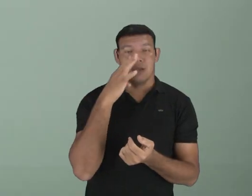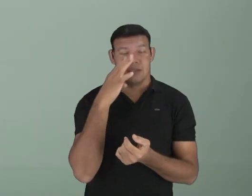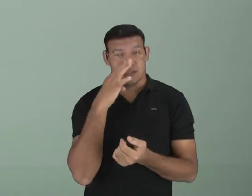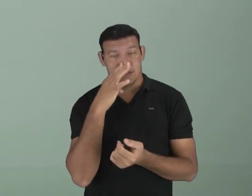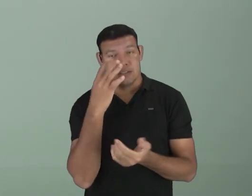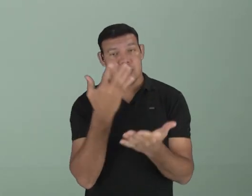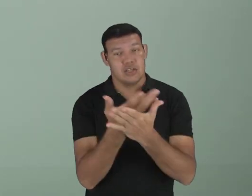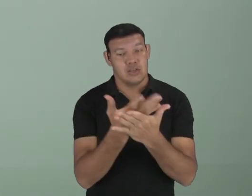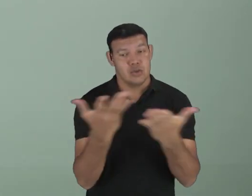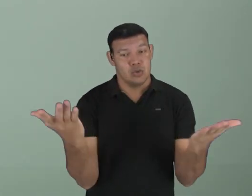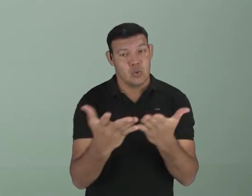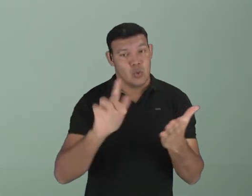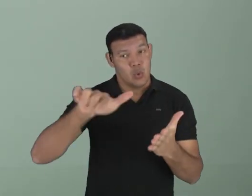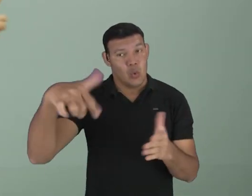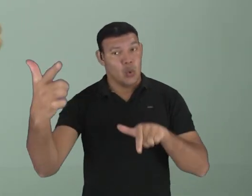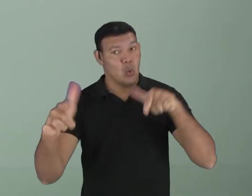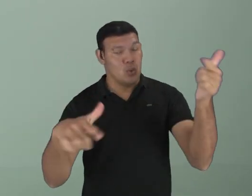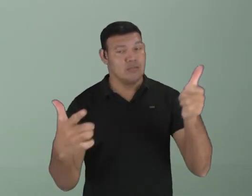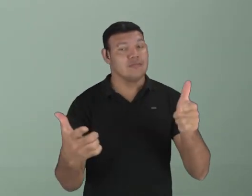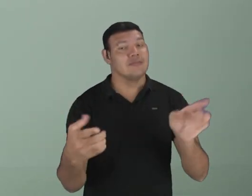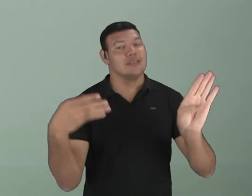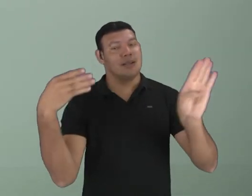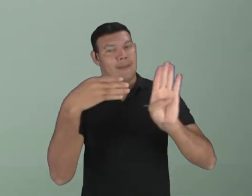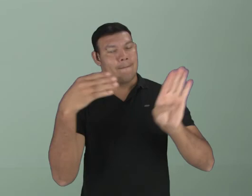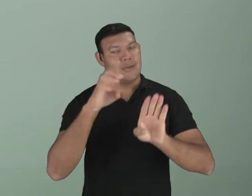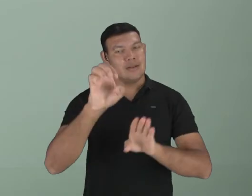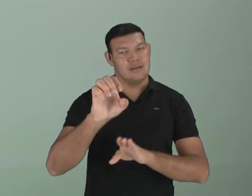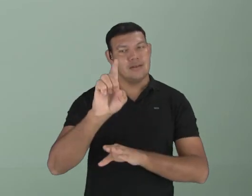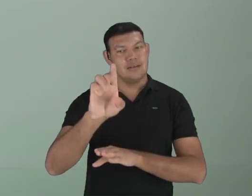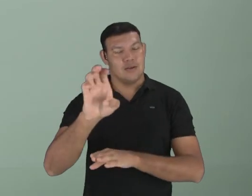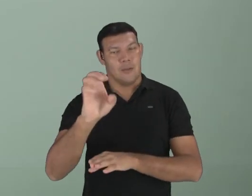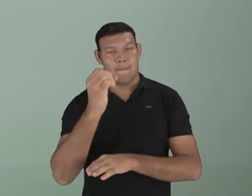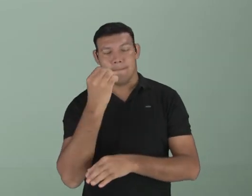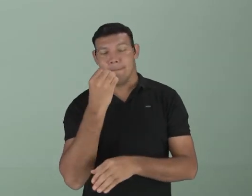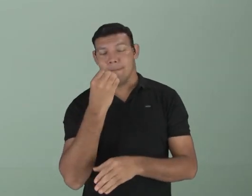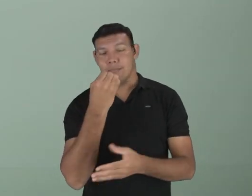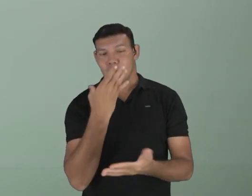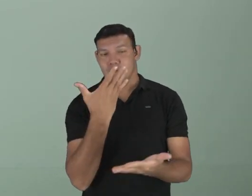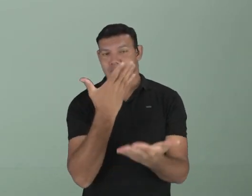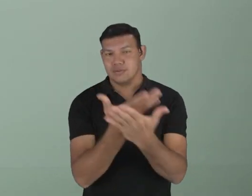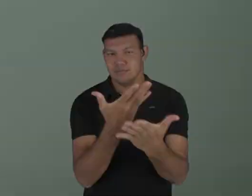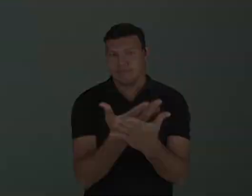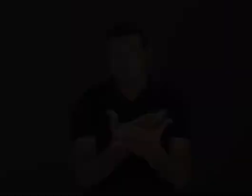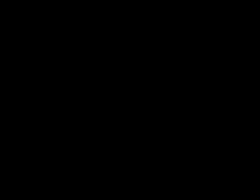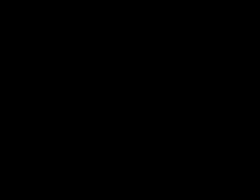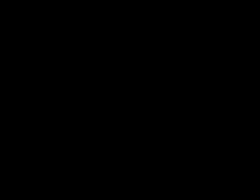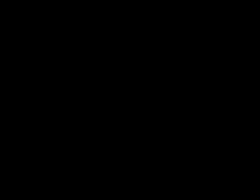e a outras aulas, acesse a plataforma Eduque e bons estudos para você!